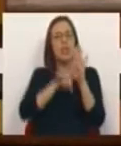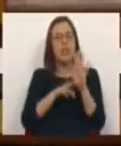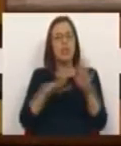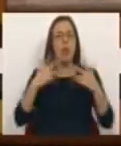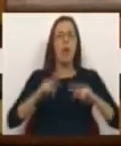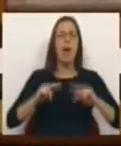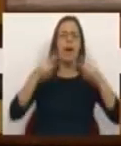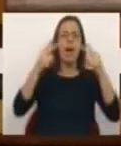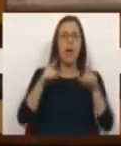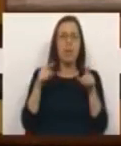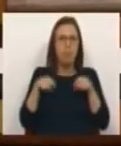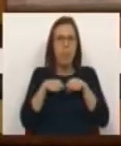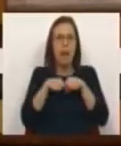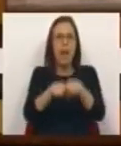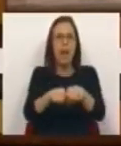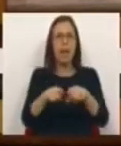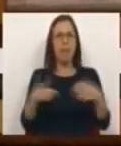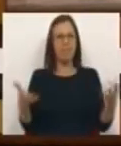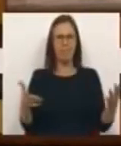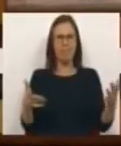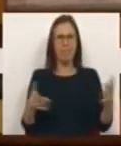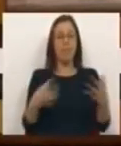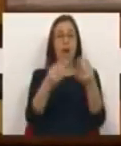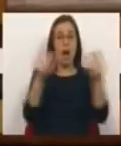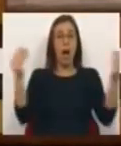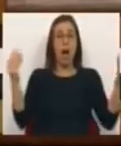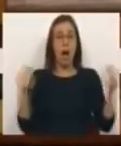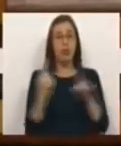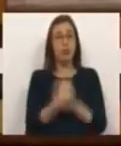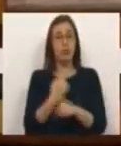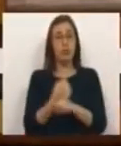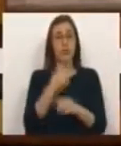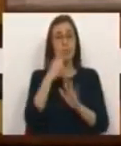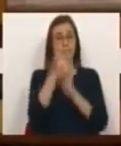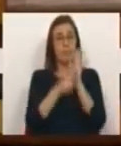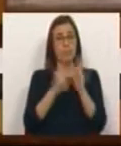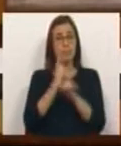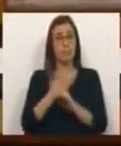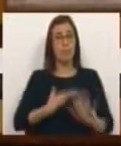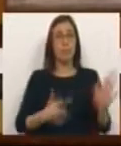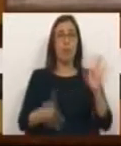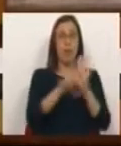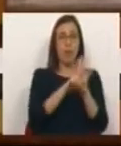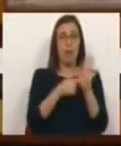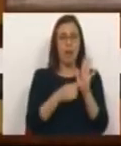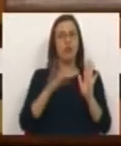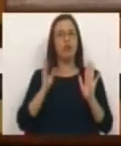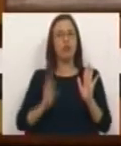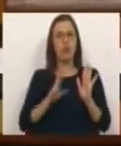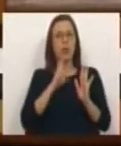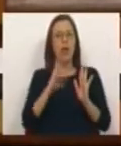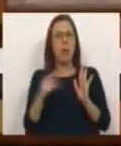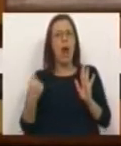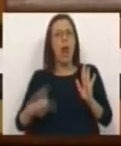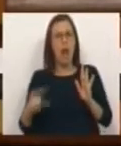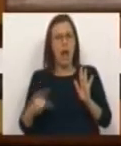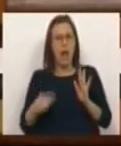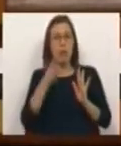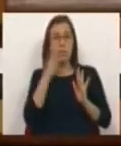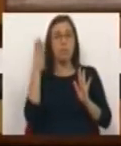ou carreira paralela, nomeadamente quando muitos dos aspectos abrangidos por este decreto-lei já encontram resposta